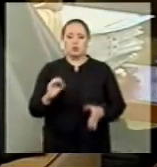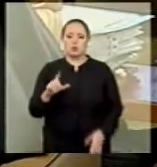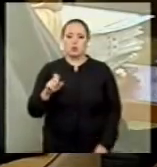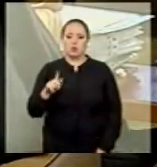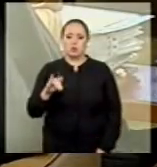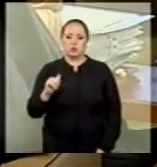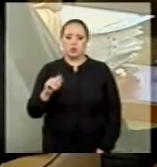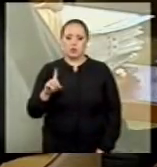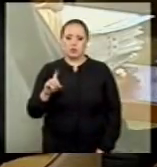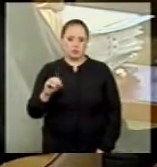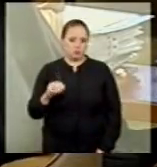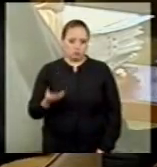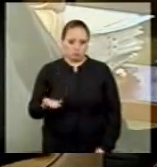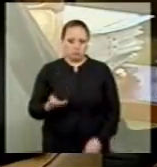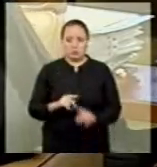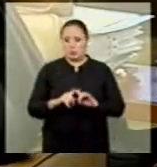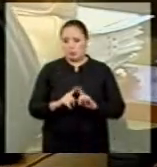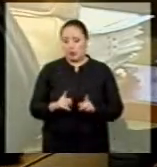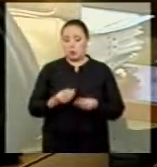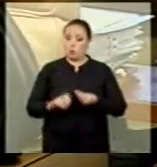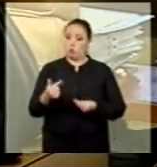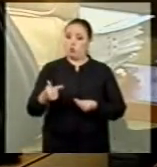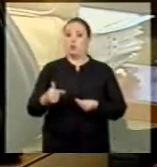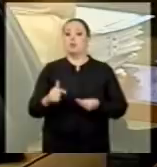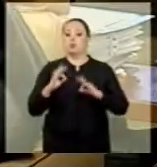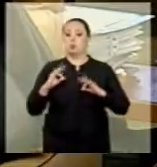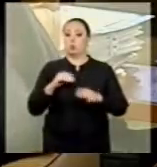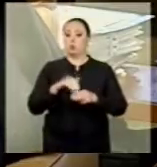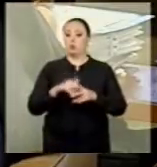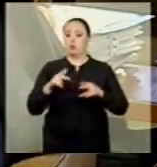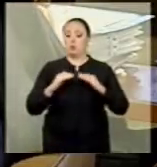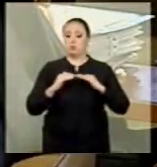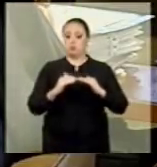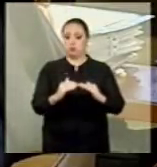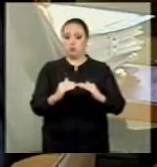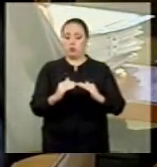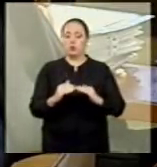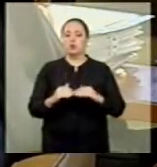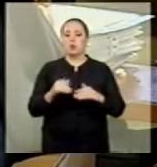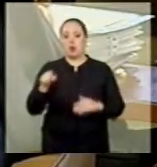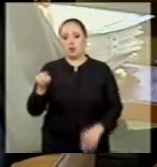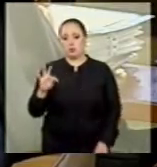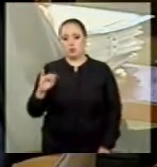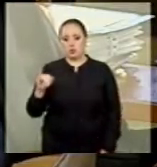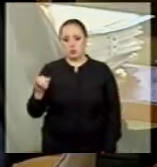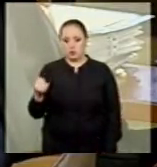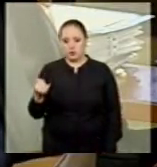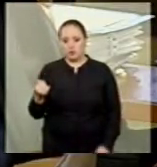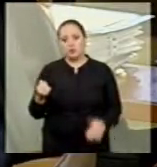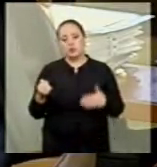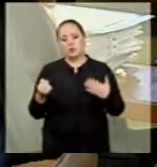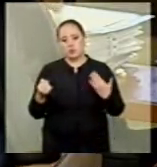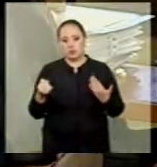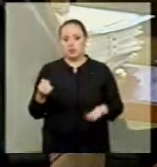colegiadamente. Mas como não houve unanimidade no Tribunal de Justiça do Distrito Federal,